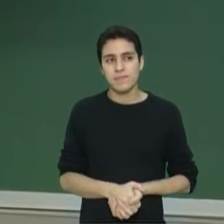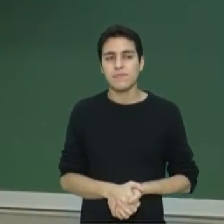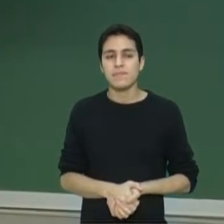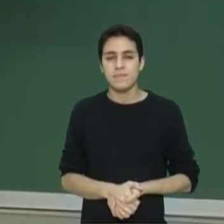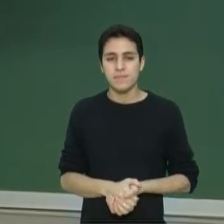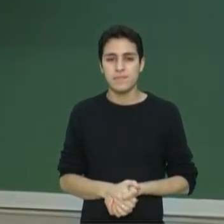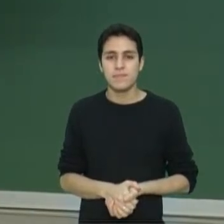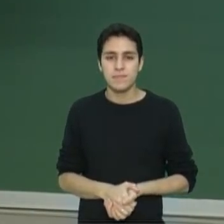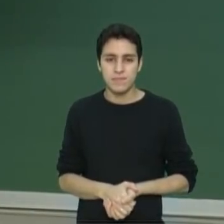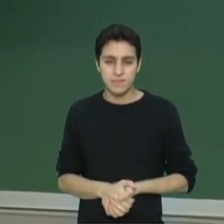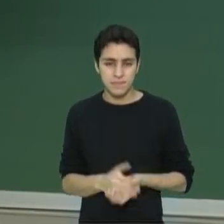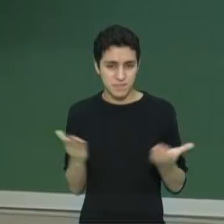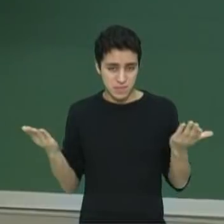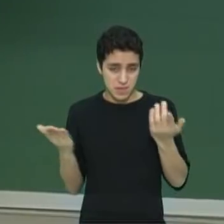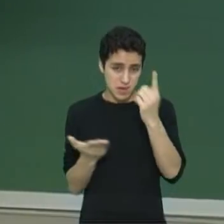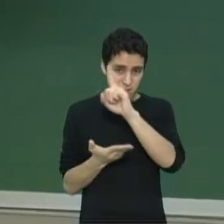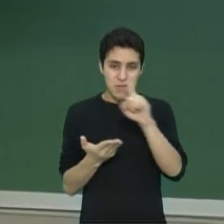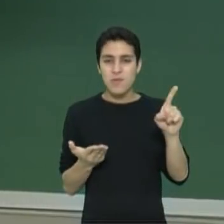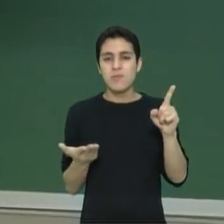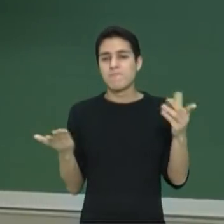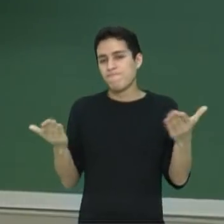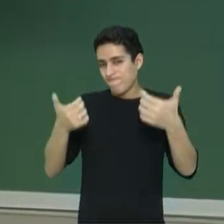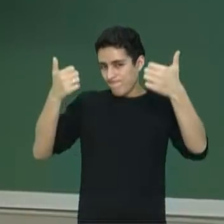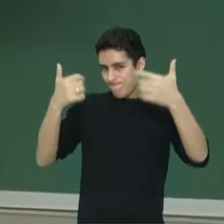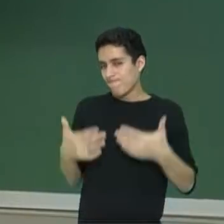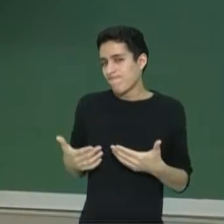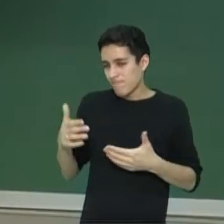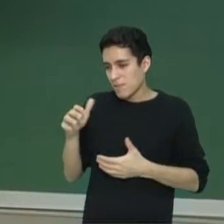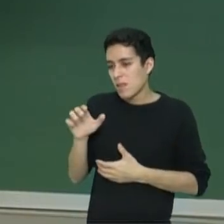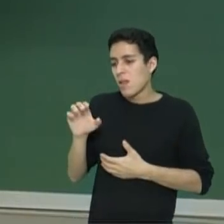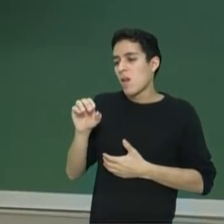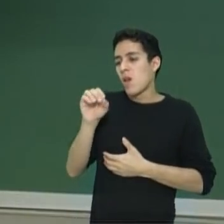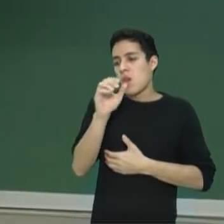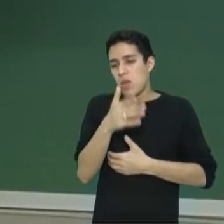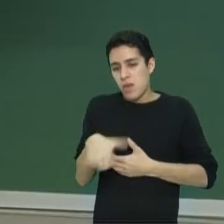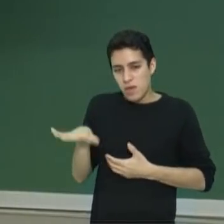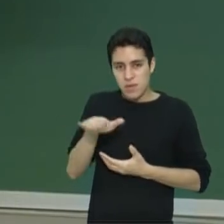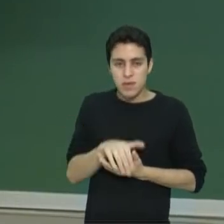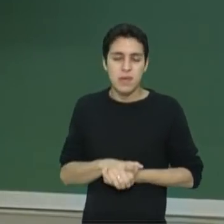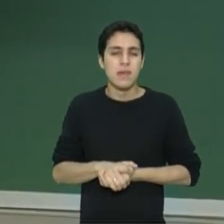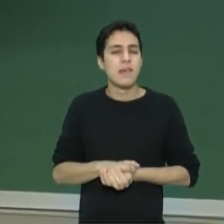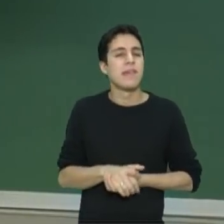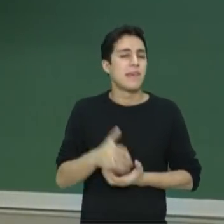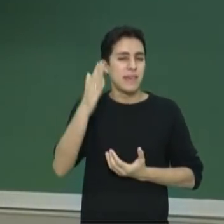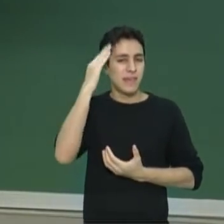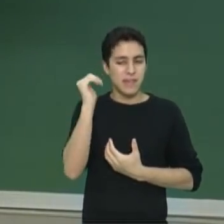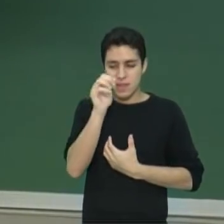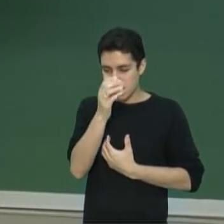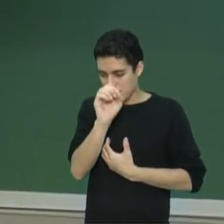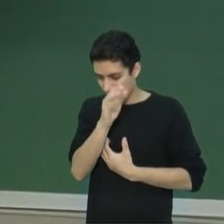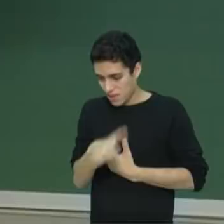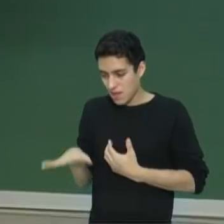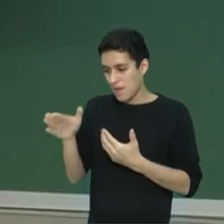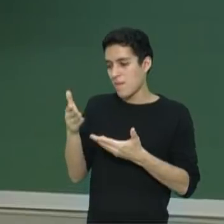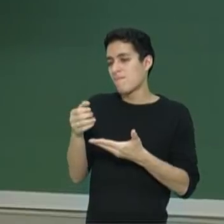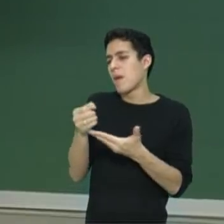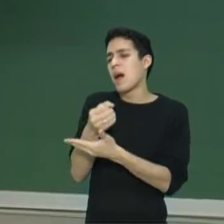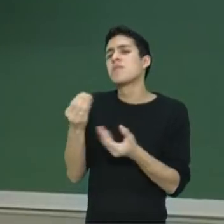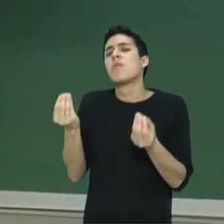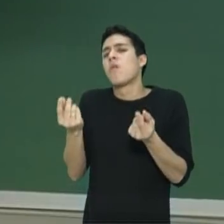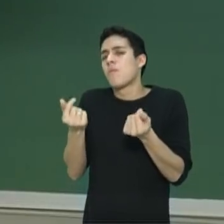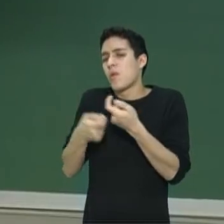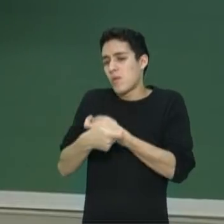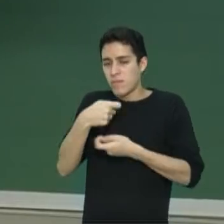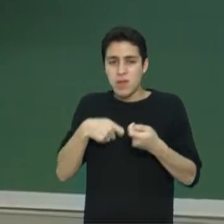Aí vamos lá para o último continente aí que nós vamos relembrar, que é a Oceania. Né? A gente sabe que a economia lá é baseada na pecuária e